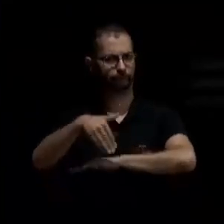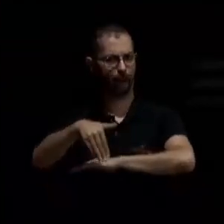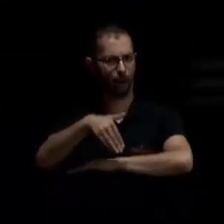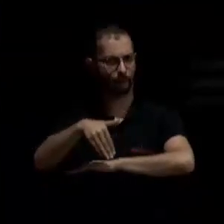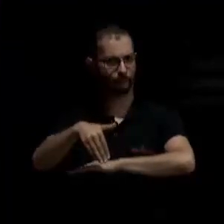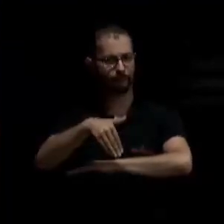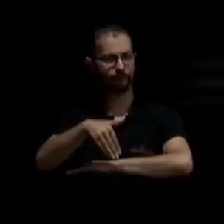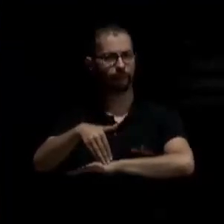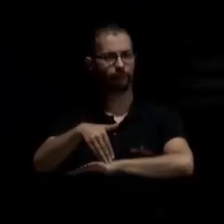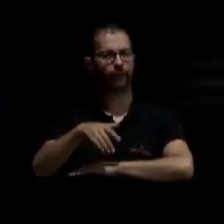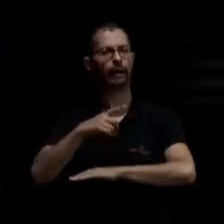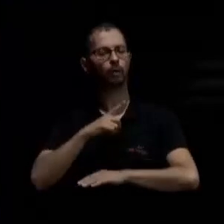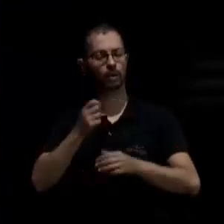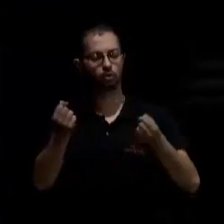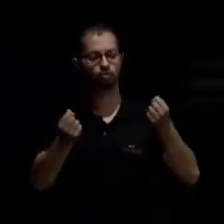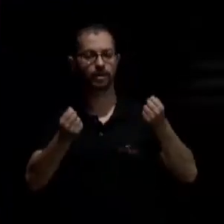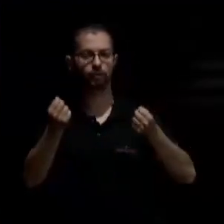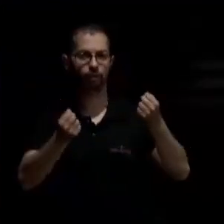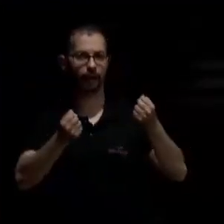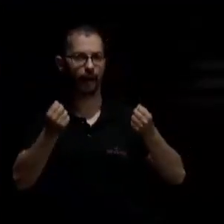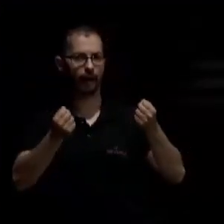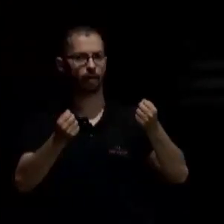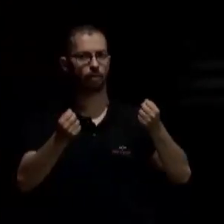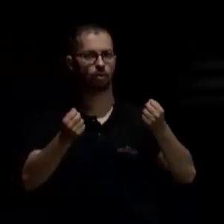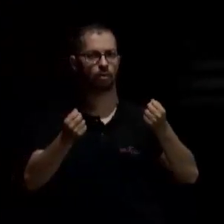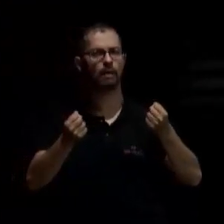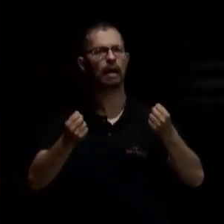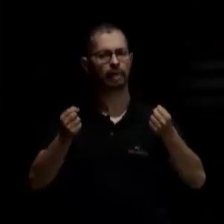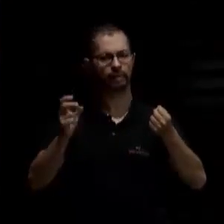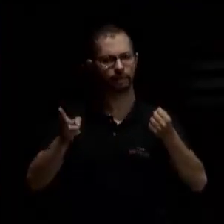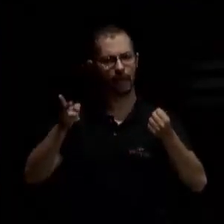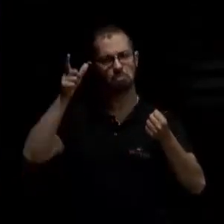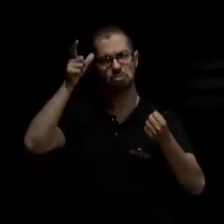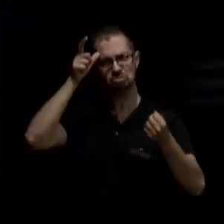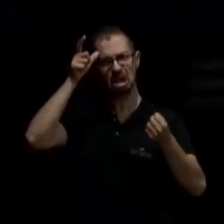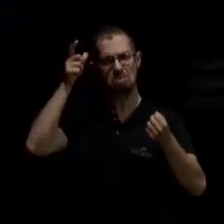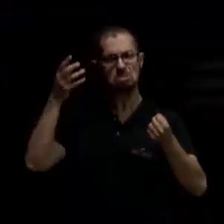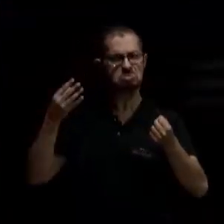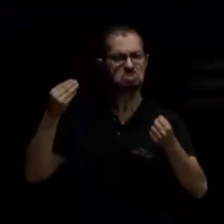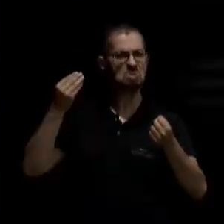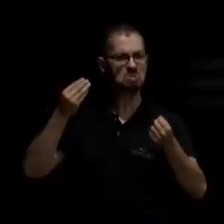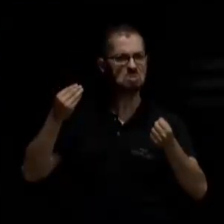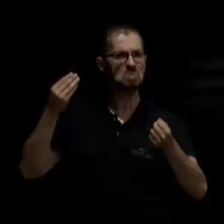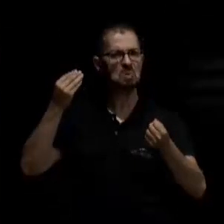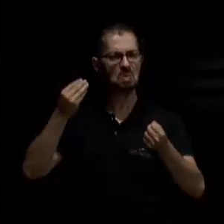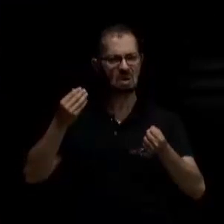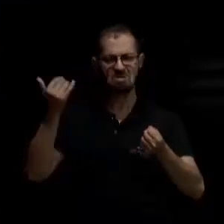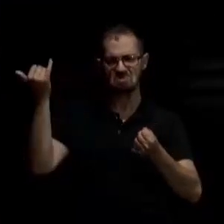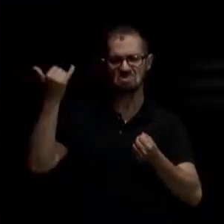Enquanto eu dirijo o carro, muitas vezes ele conversa comigo e insinua para a minha